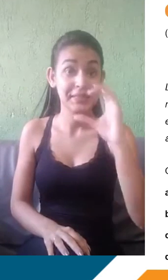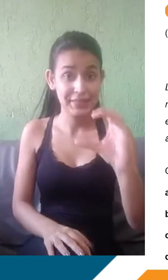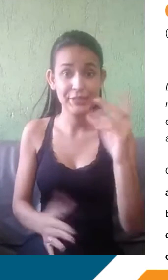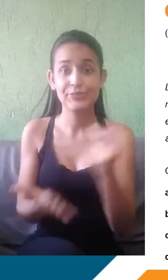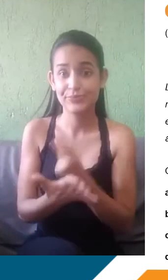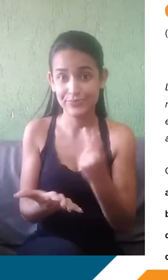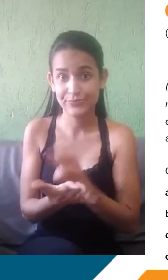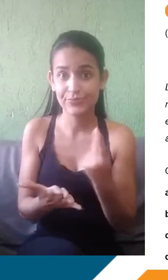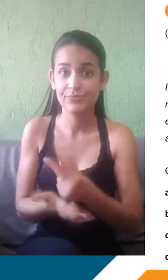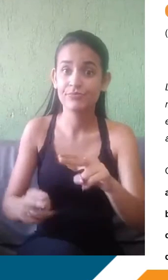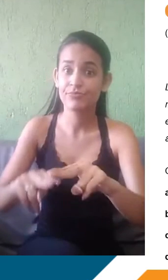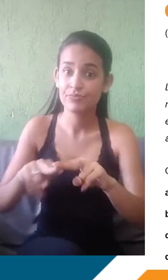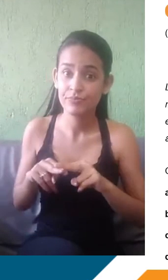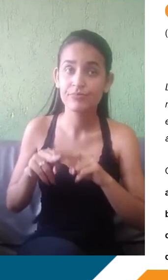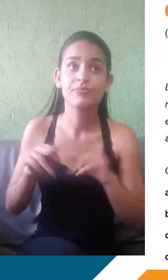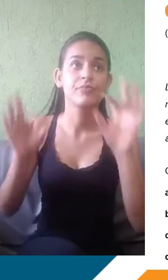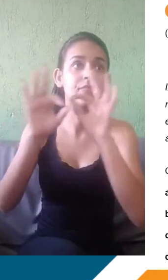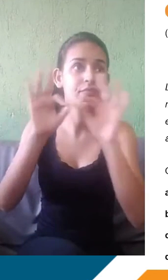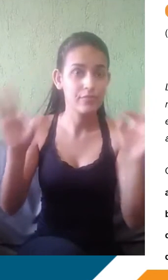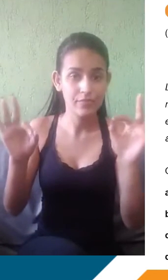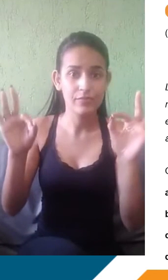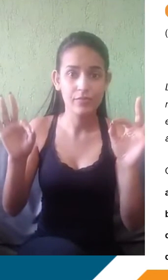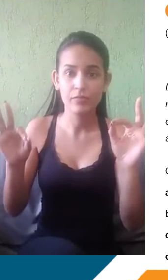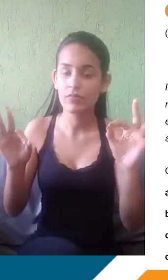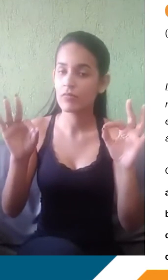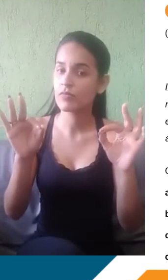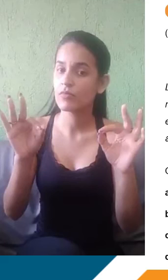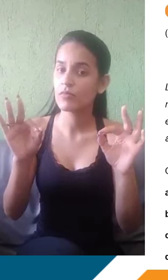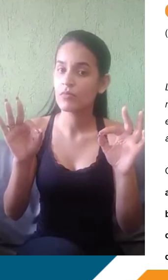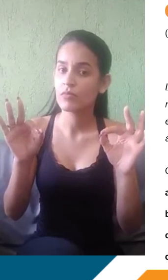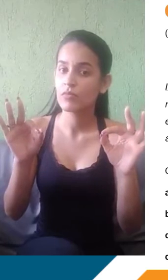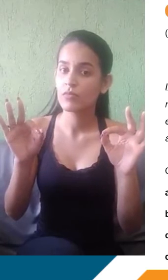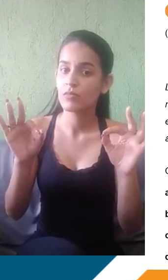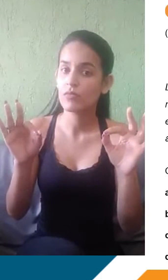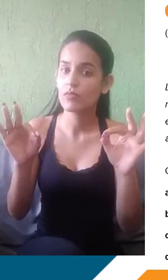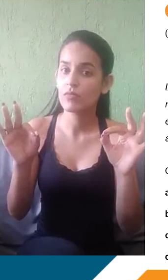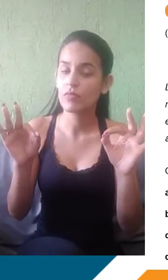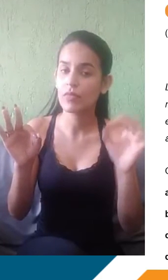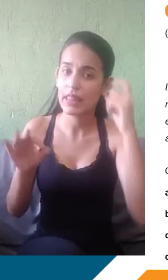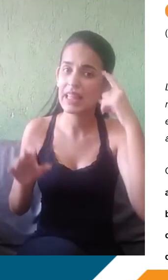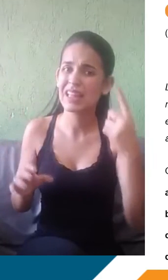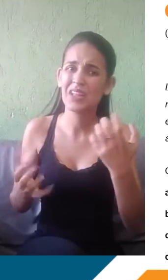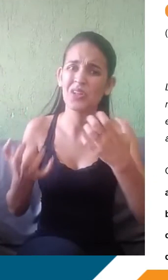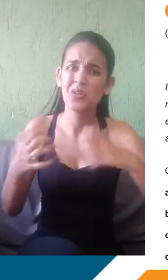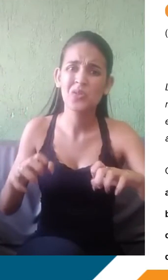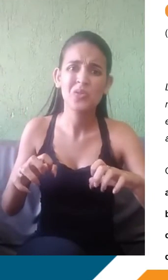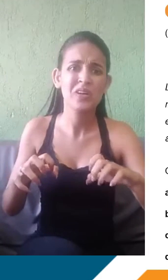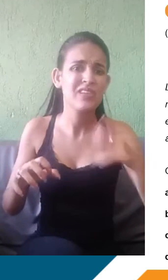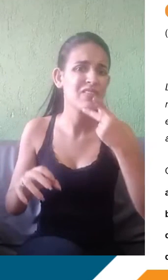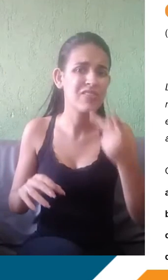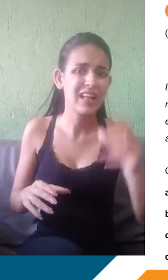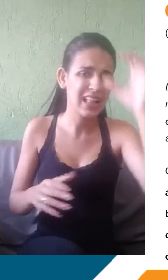C também se mostra incorreta, visto que no trecho em questão, a intenção não é confrontar um elemento conhecido com outro